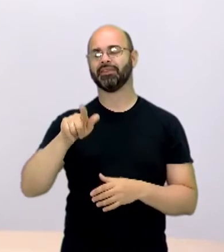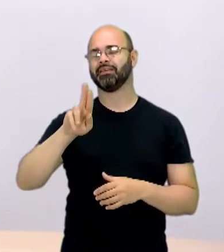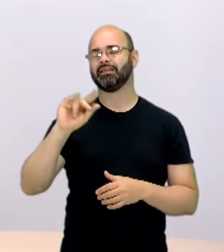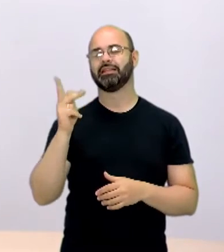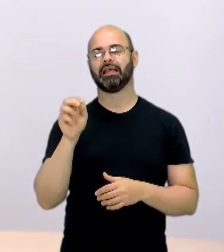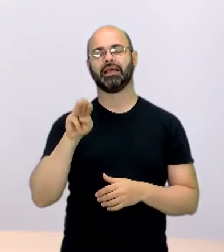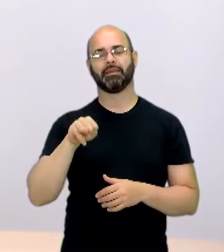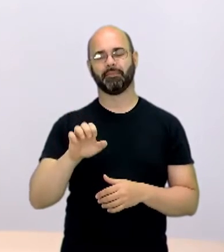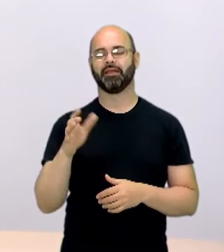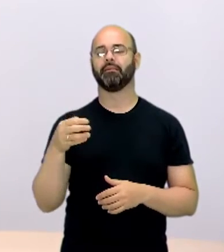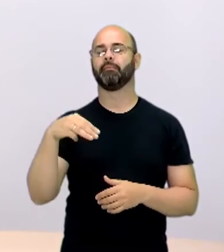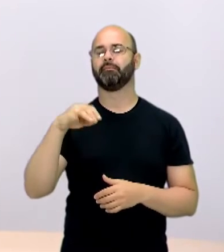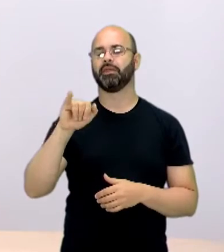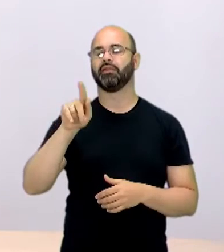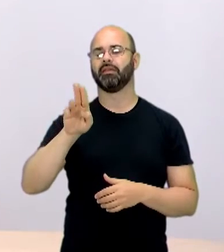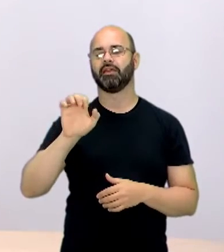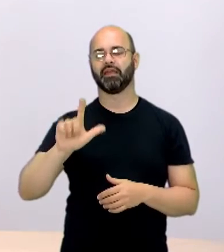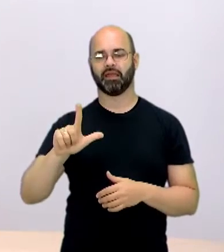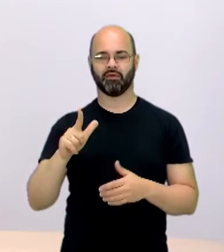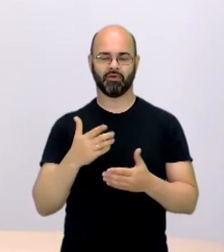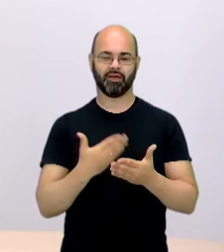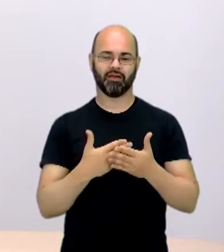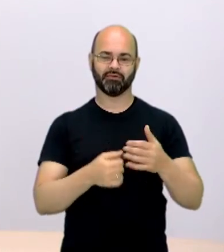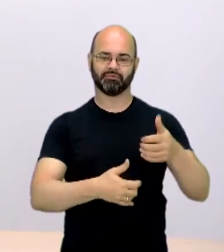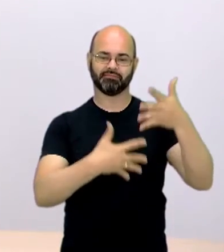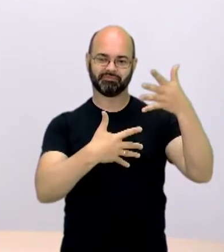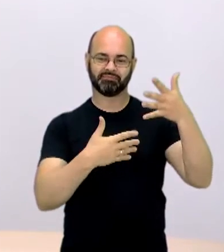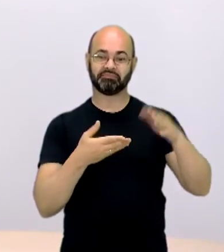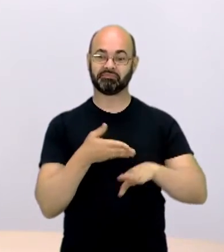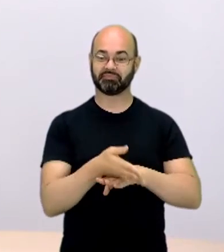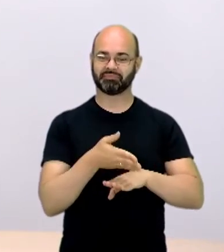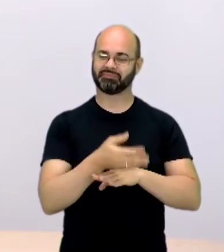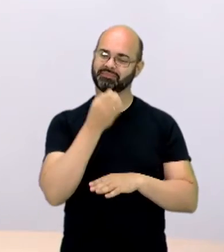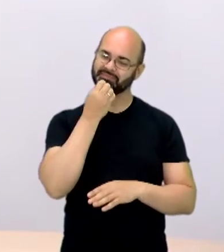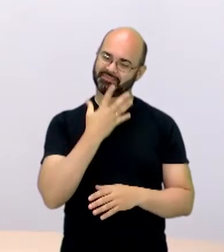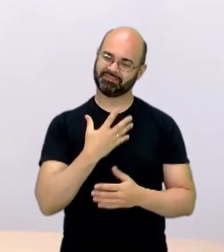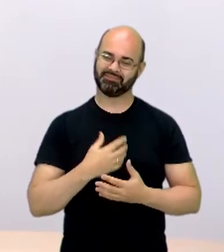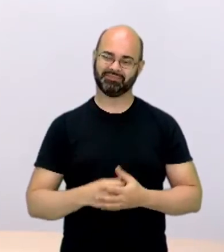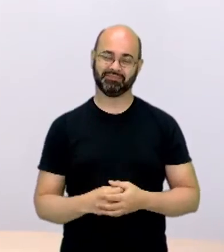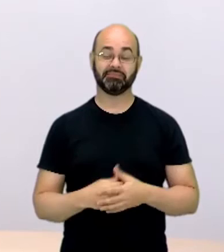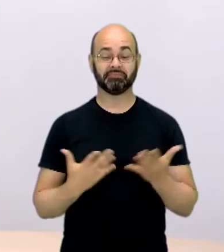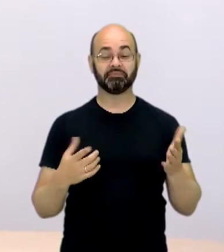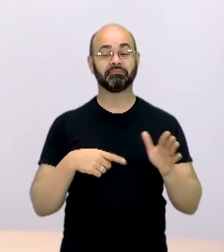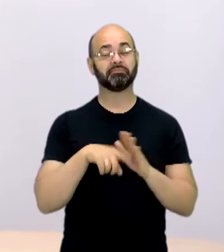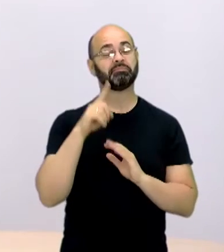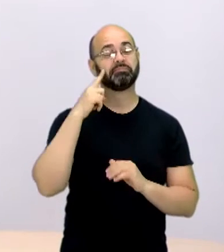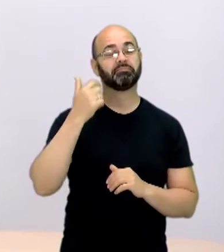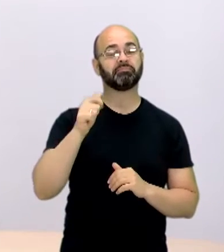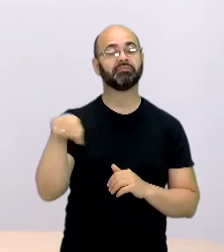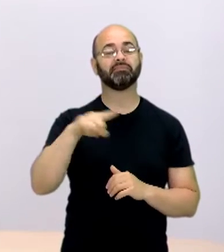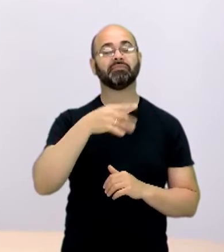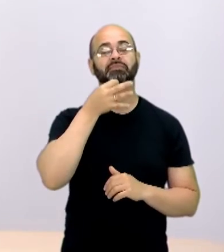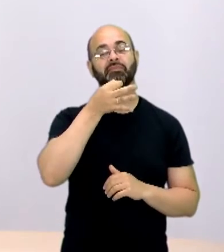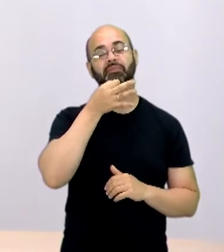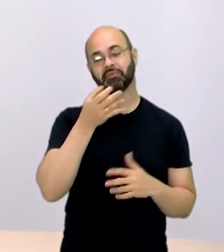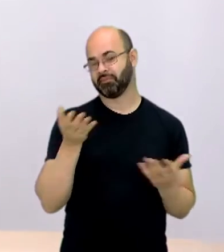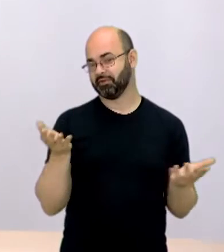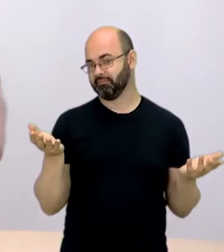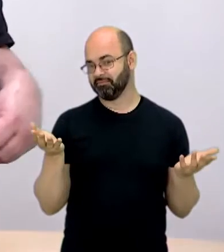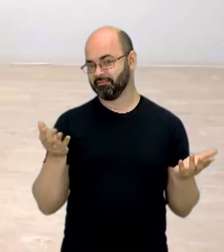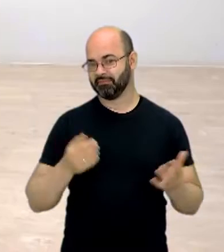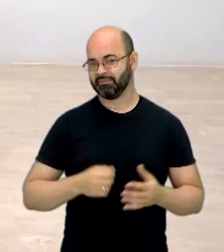Miguel participando da aula também, via chat. Very good. Então, essa realmente foi uma pesquisa de opinião para